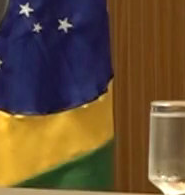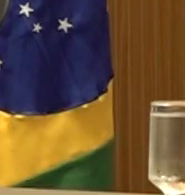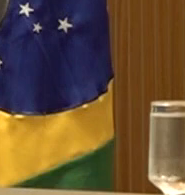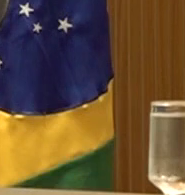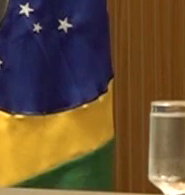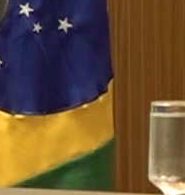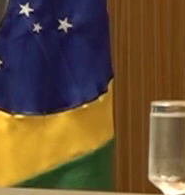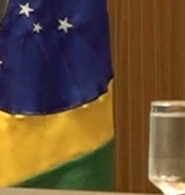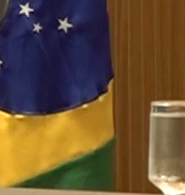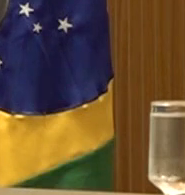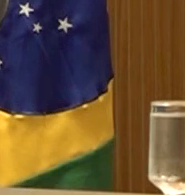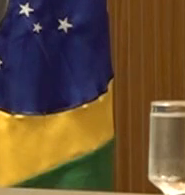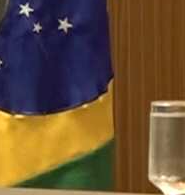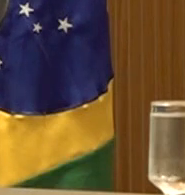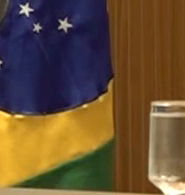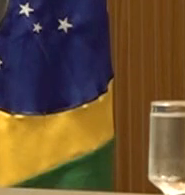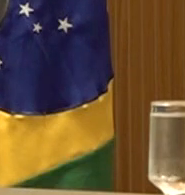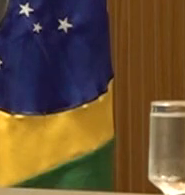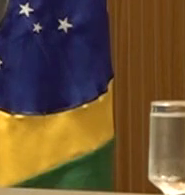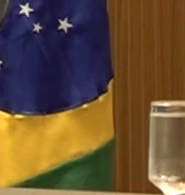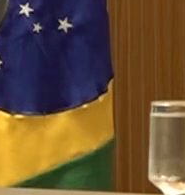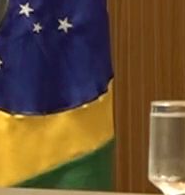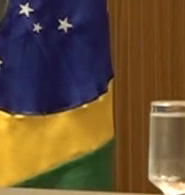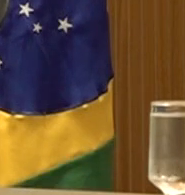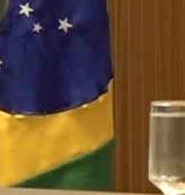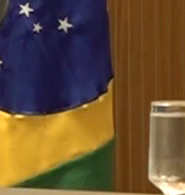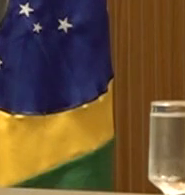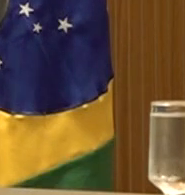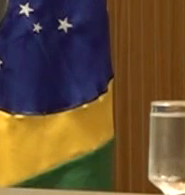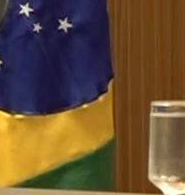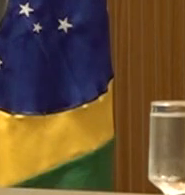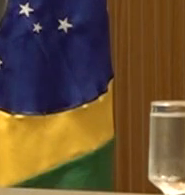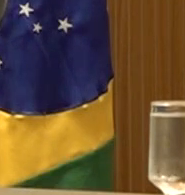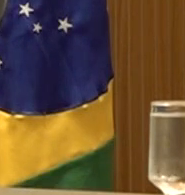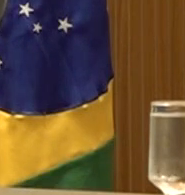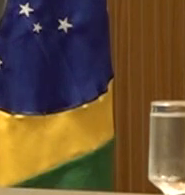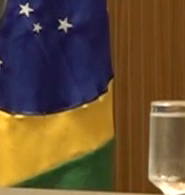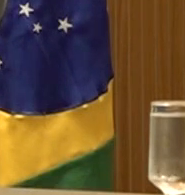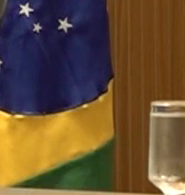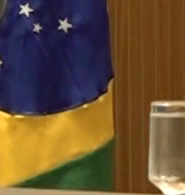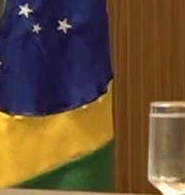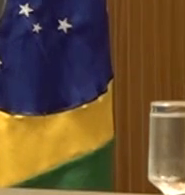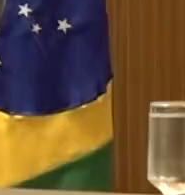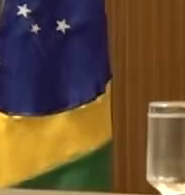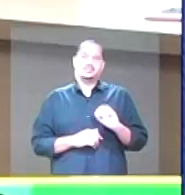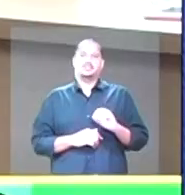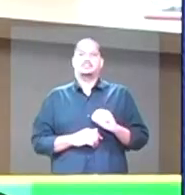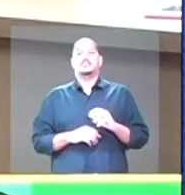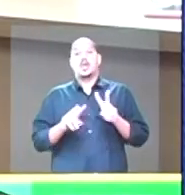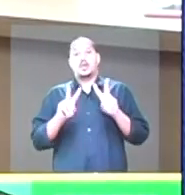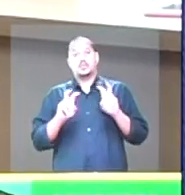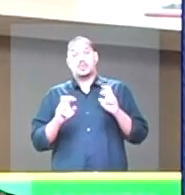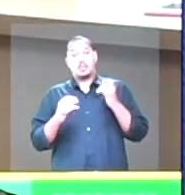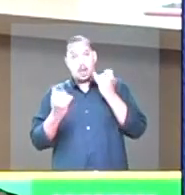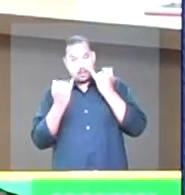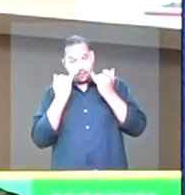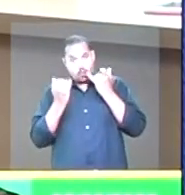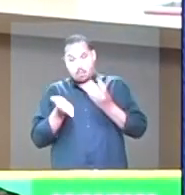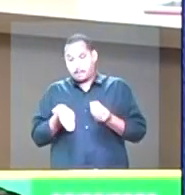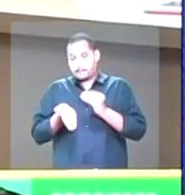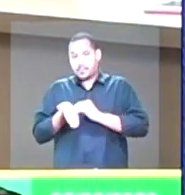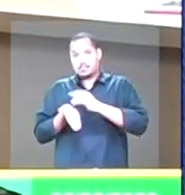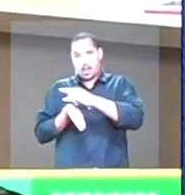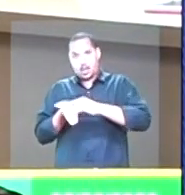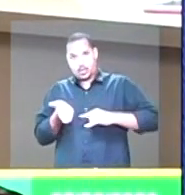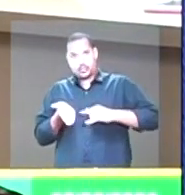nos medidores residenciais adesivos informativos sobre corte no fornecimento foi aprovado na comissão